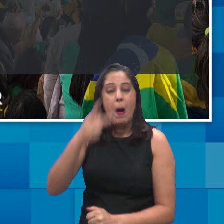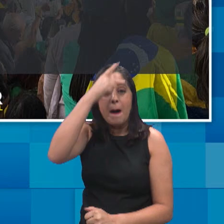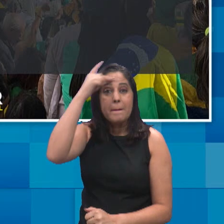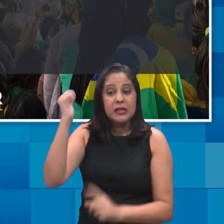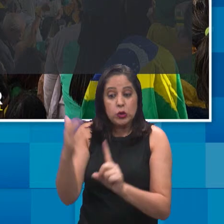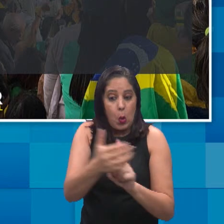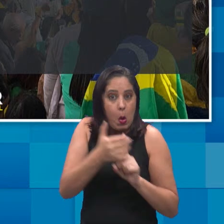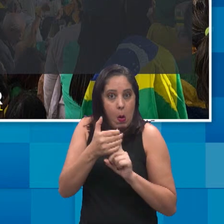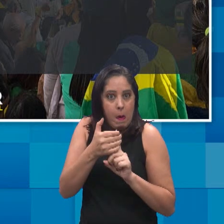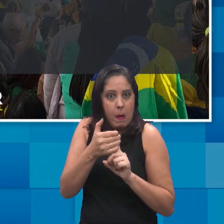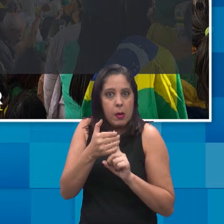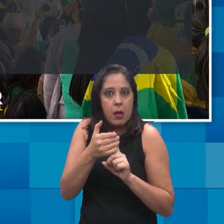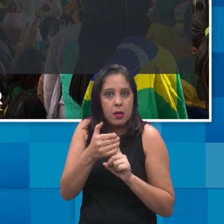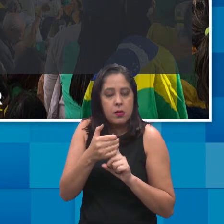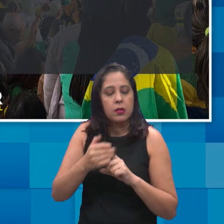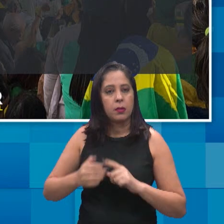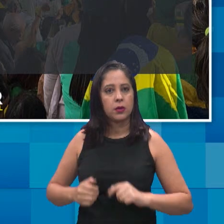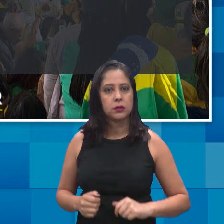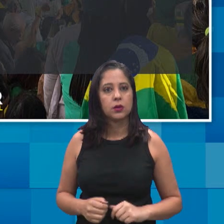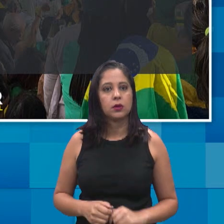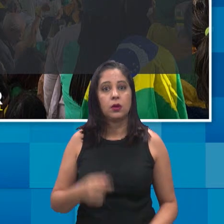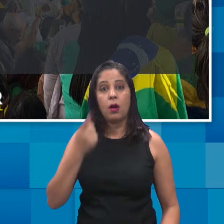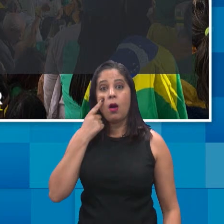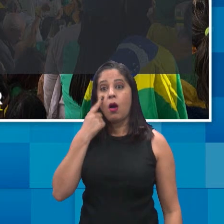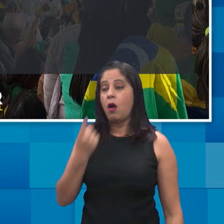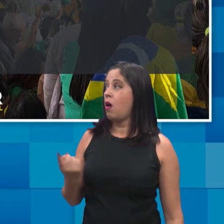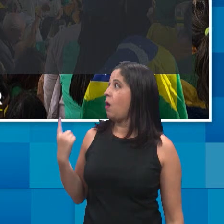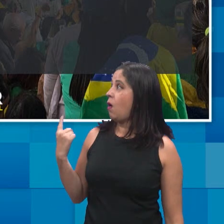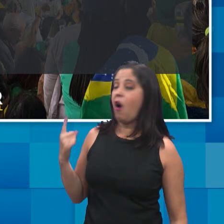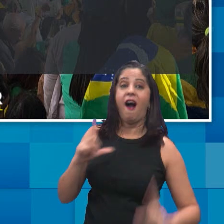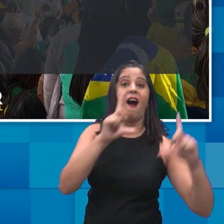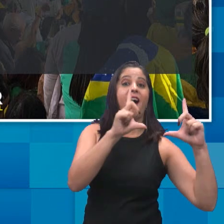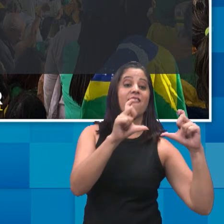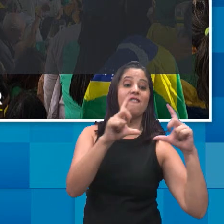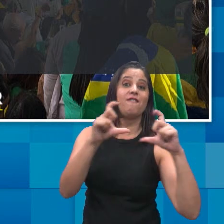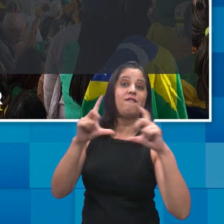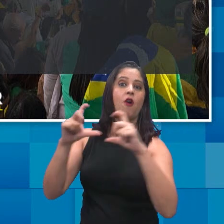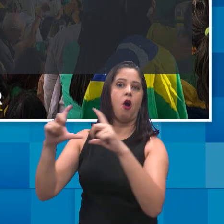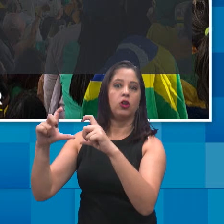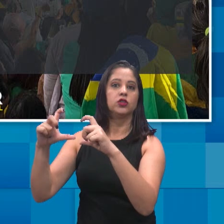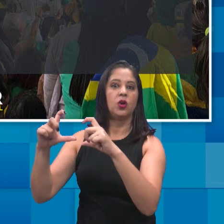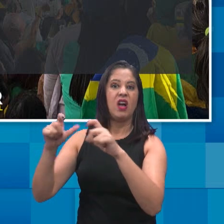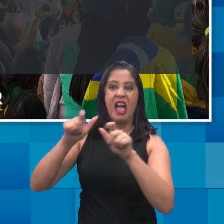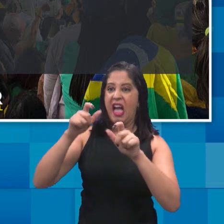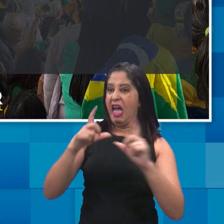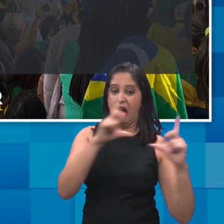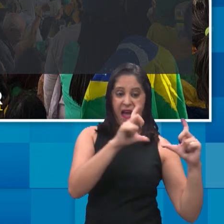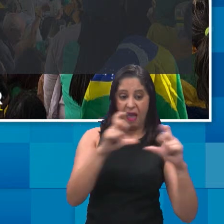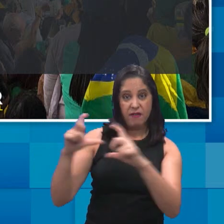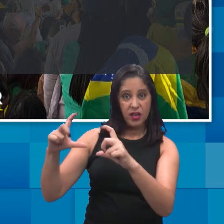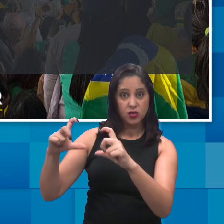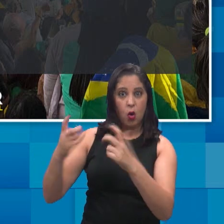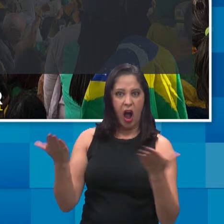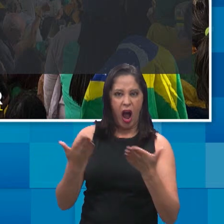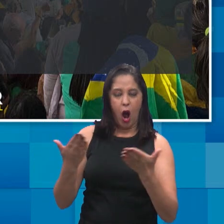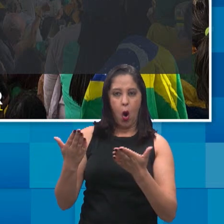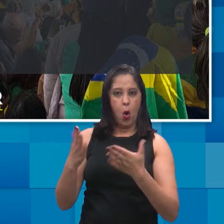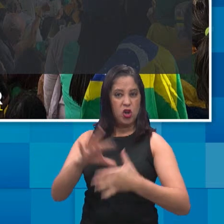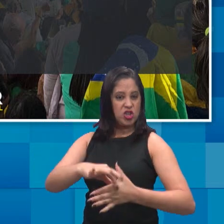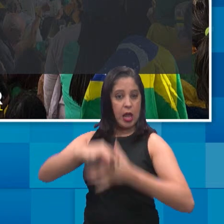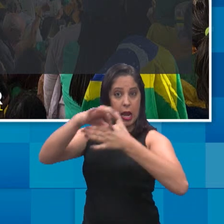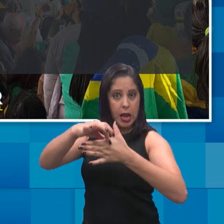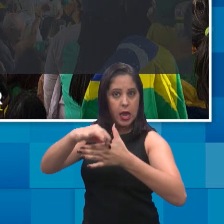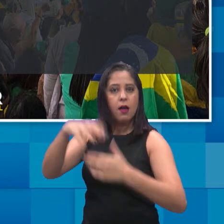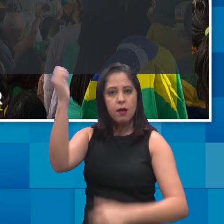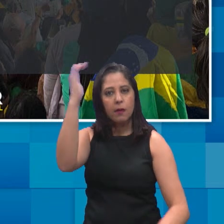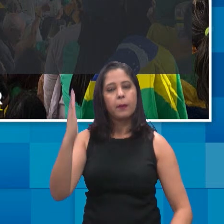pegaram em armas. E está aqui, ó, o retrato das pessoas. Essas pessoas hoje comandam o país. Foram